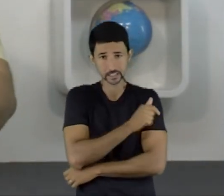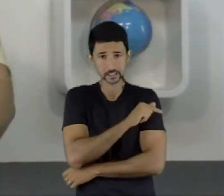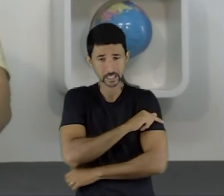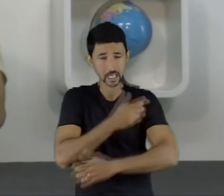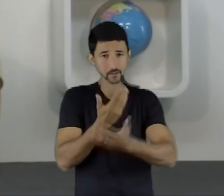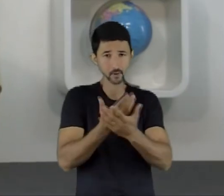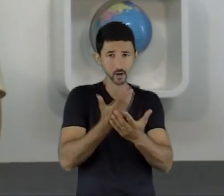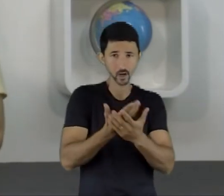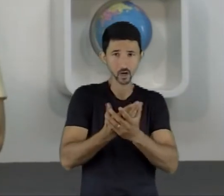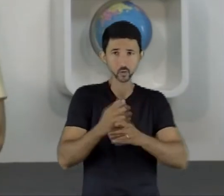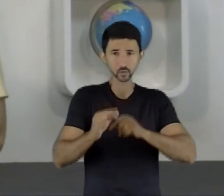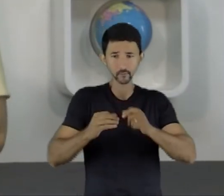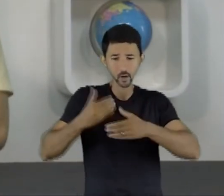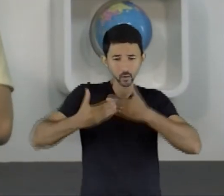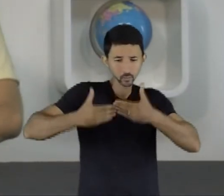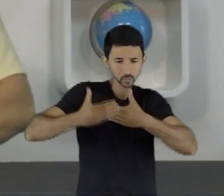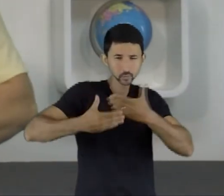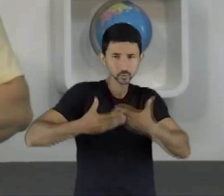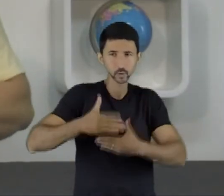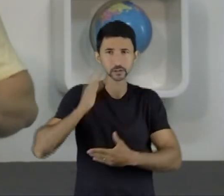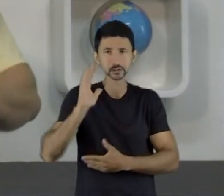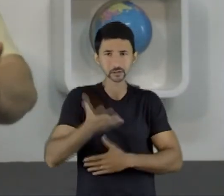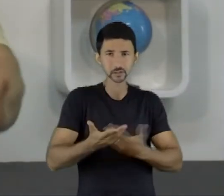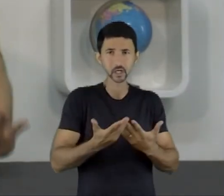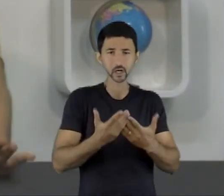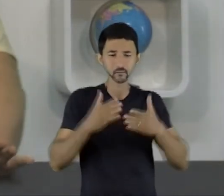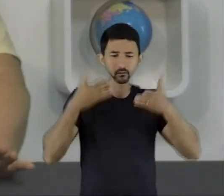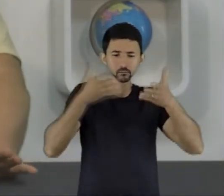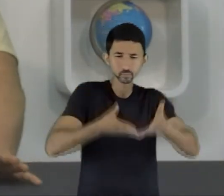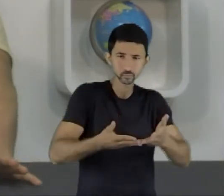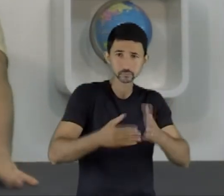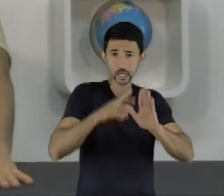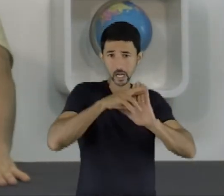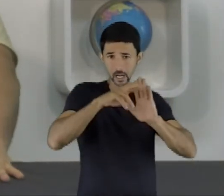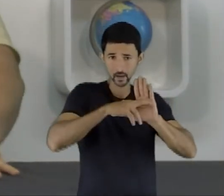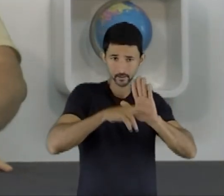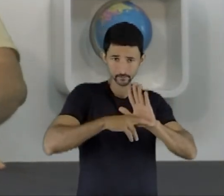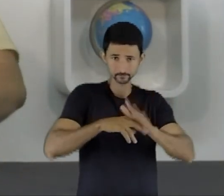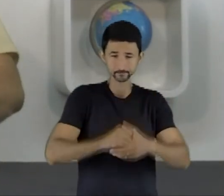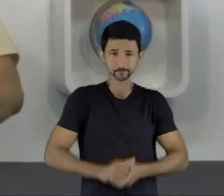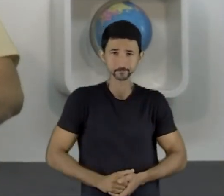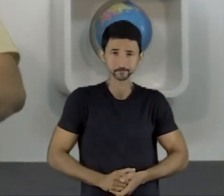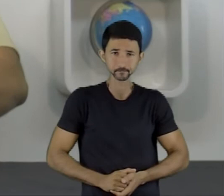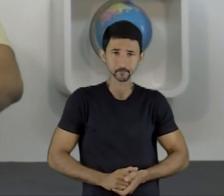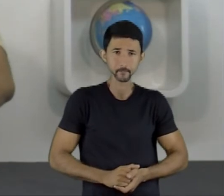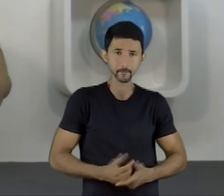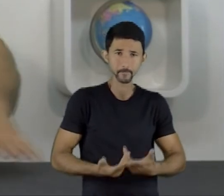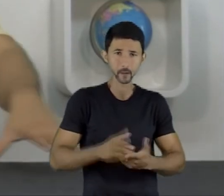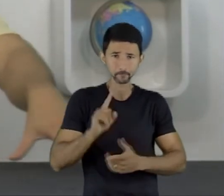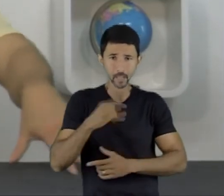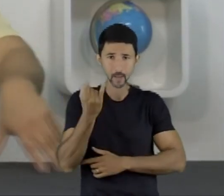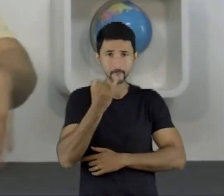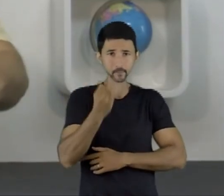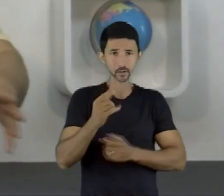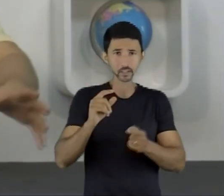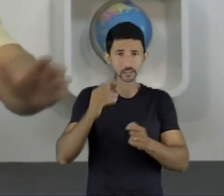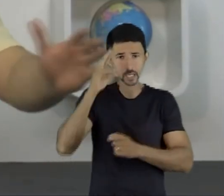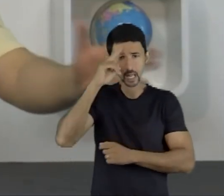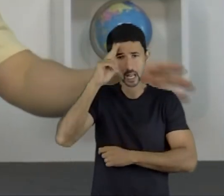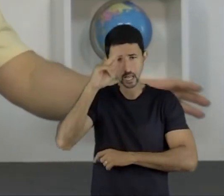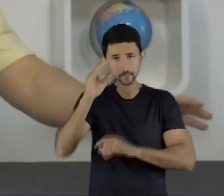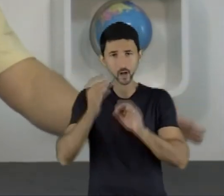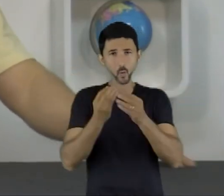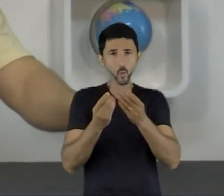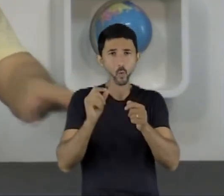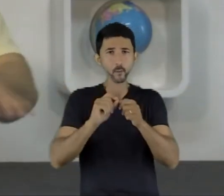gente está aqui um pouquinho mais à frente, a gente já pode entrar direto nas regras. Mas é importante você lembrar como